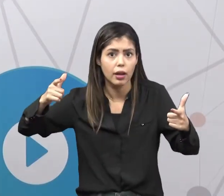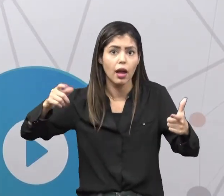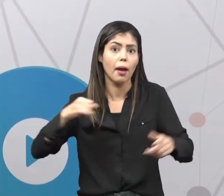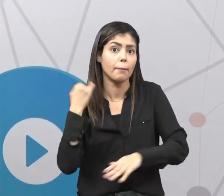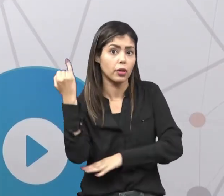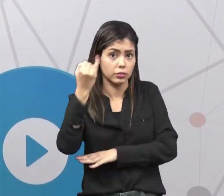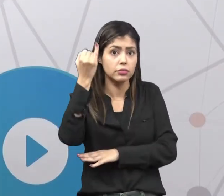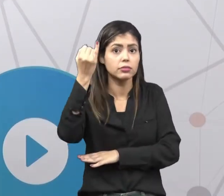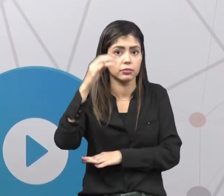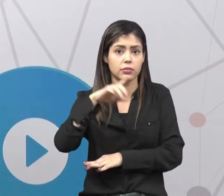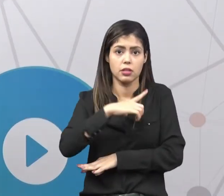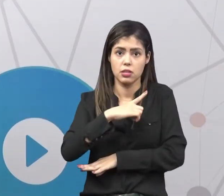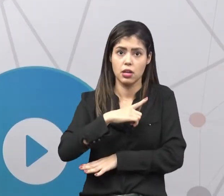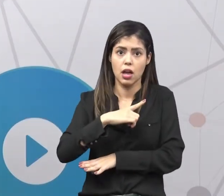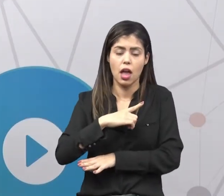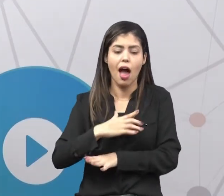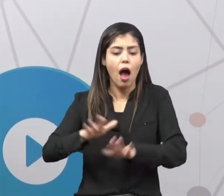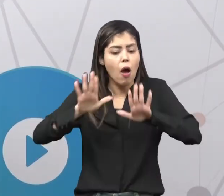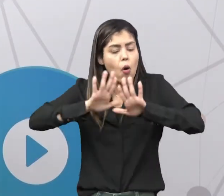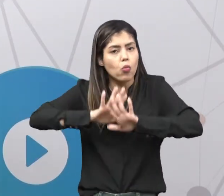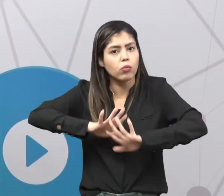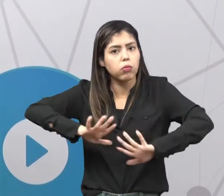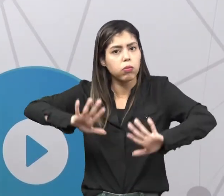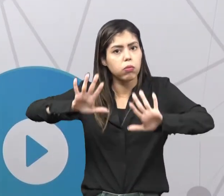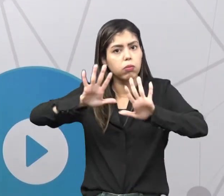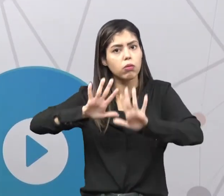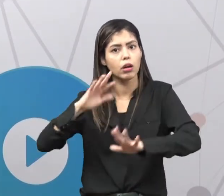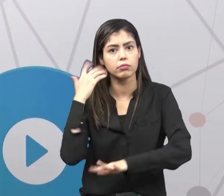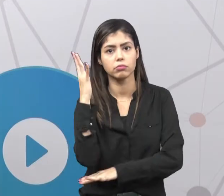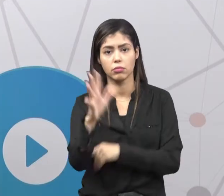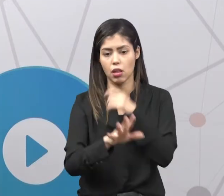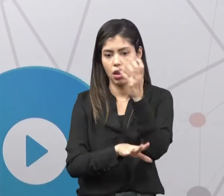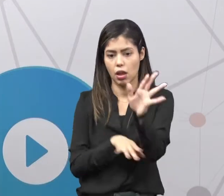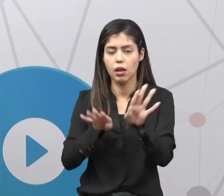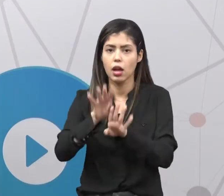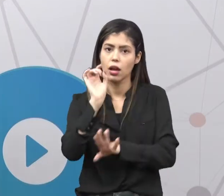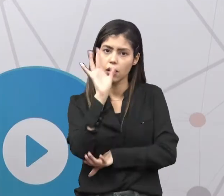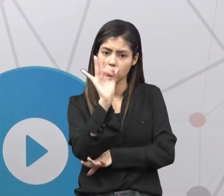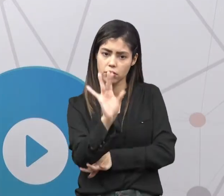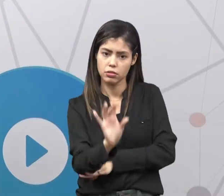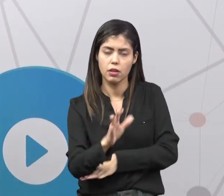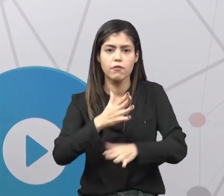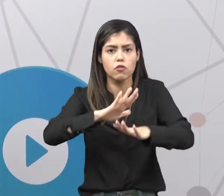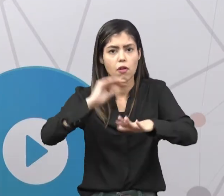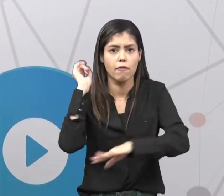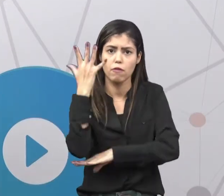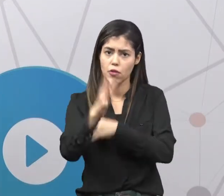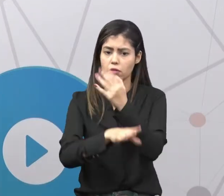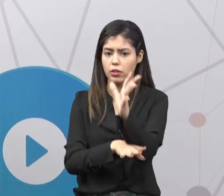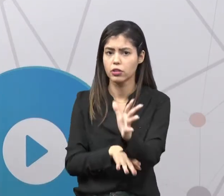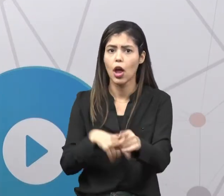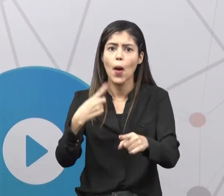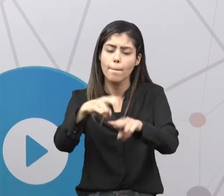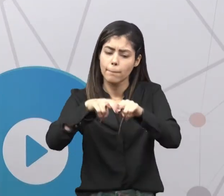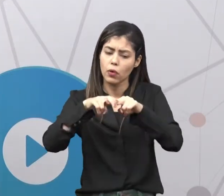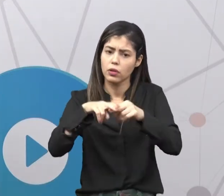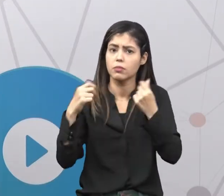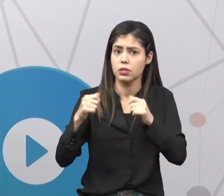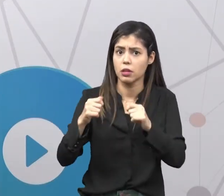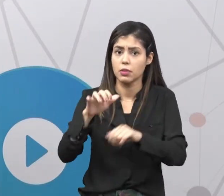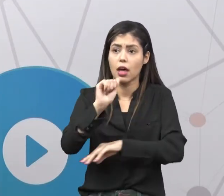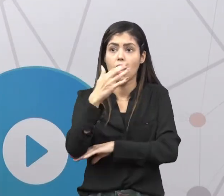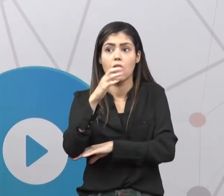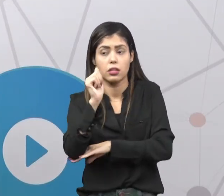grande é a importância de a gente preservá-los e conservá-los, as florestas. Por isso precisamos de